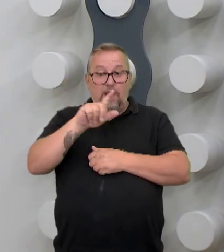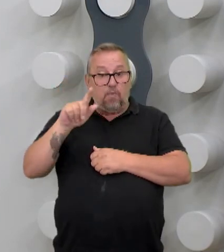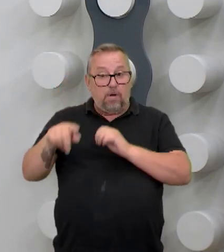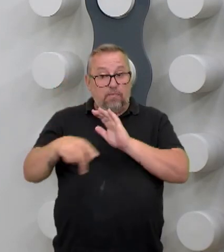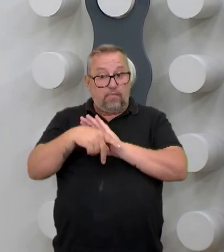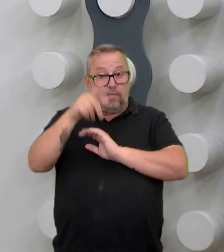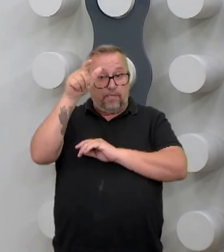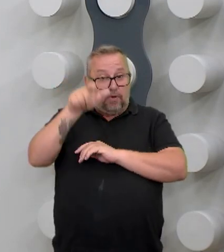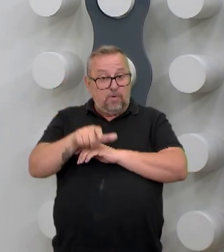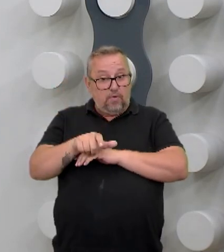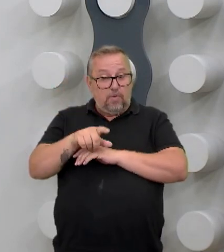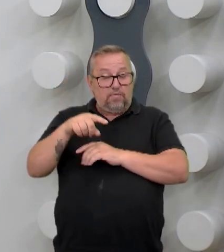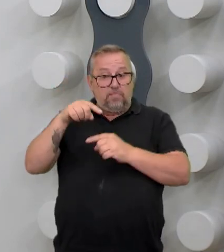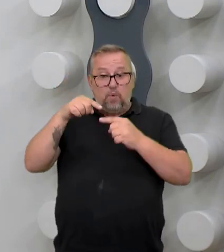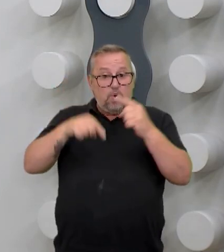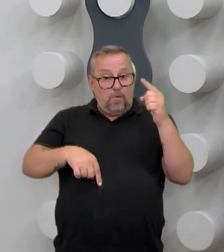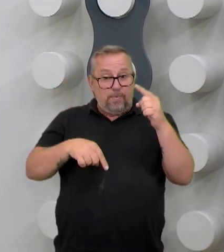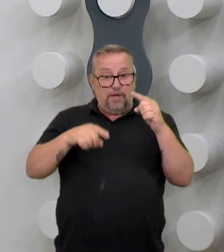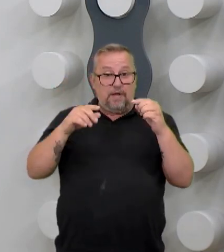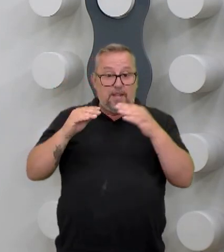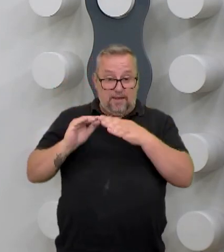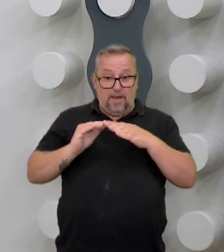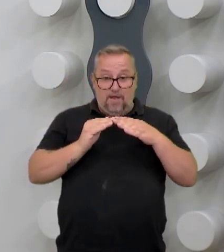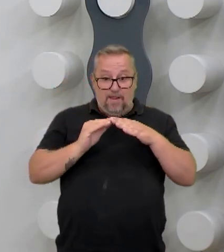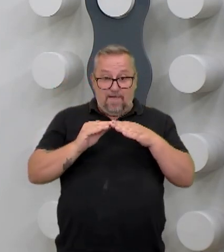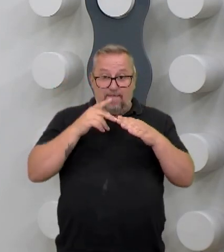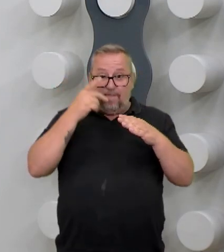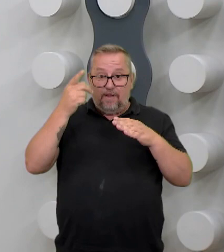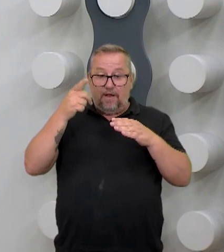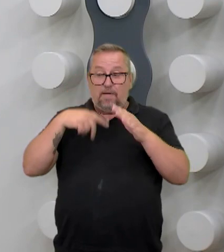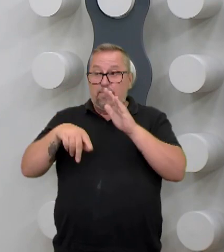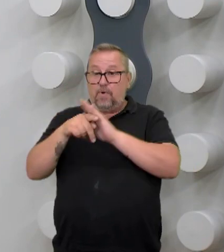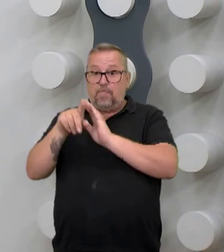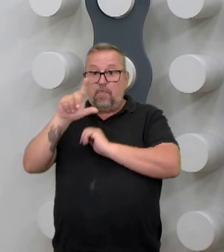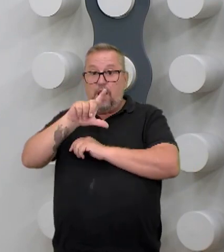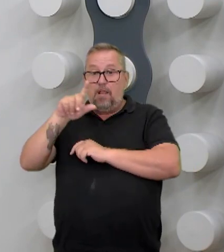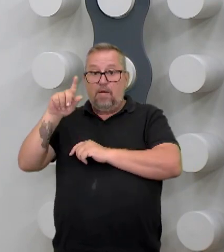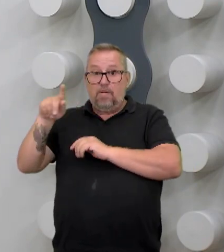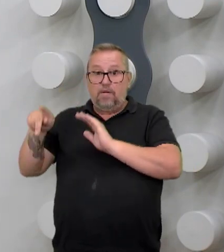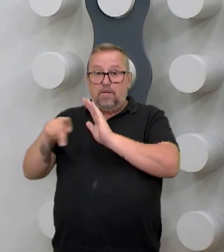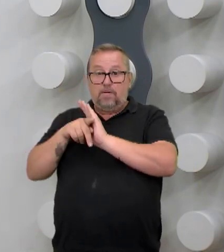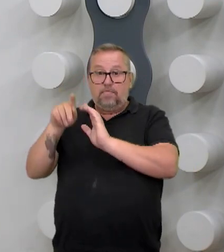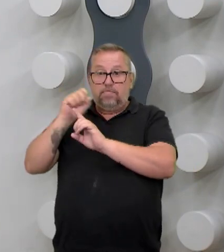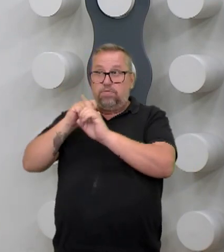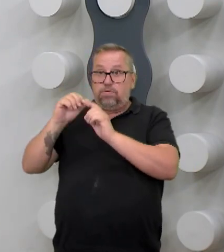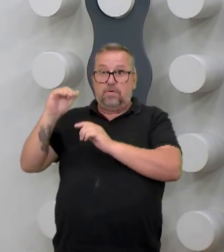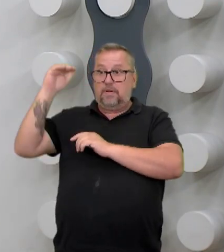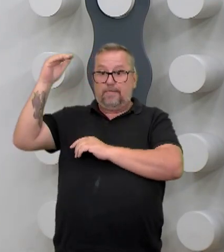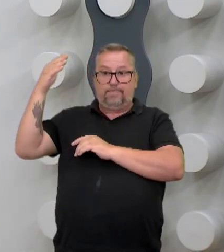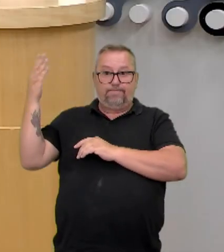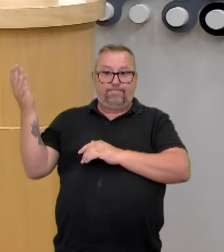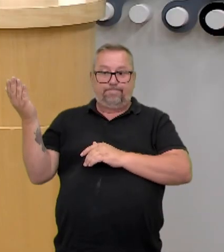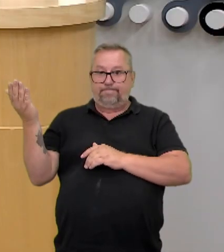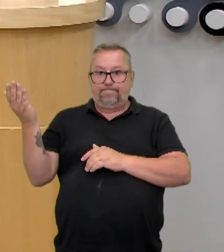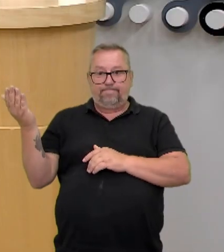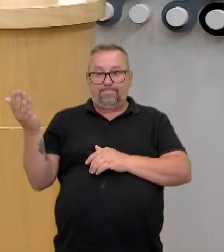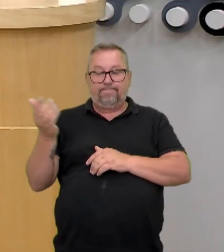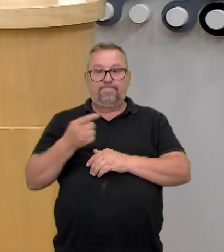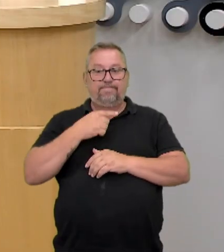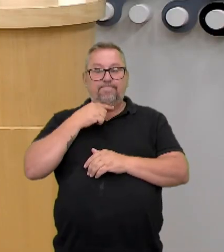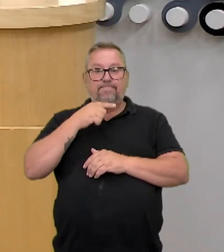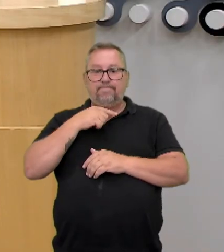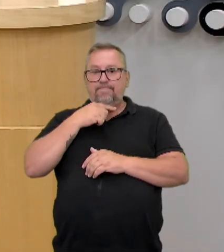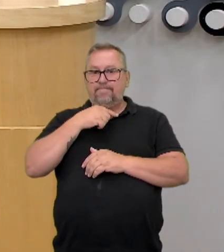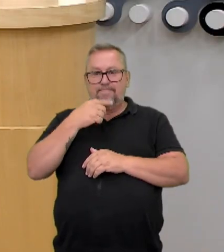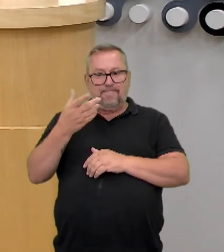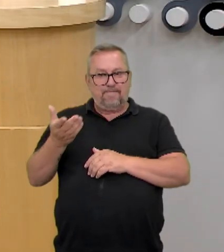Não faz sentido o jornal que se diz comunitário ficar falando uma linguagem que é da Faria Lima, como a gente costuma falar. Você bem disse, né? A Faria Lima é